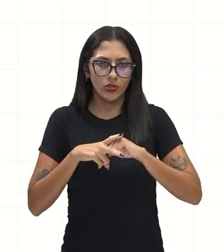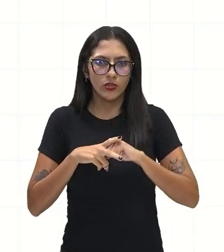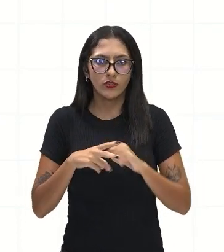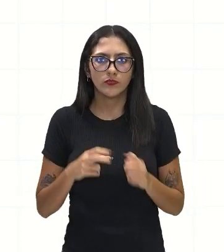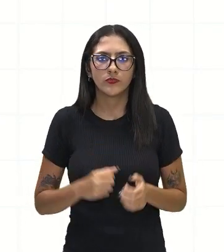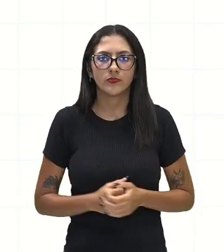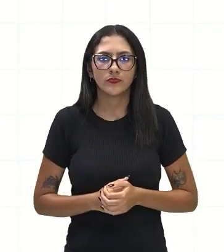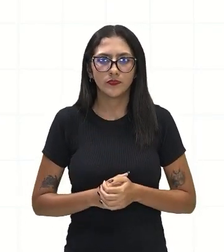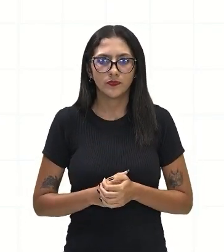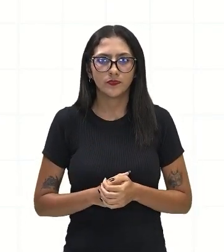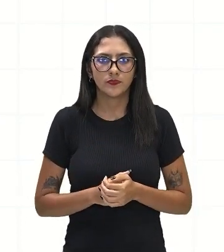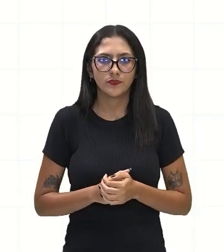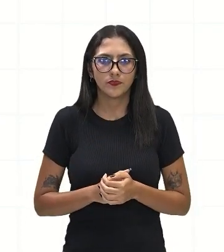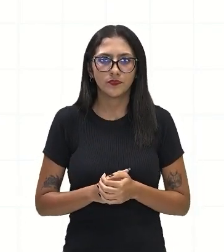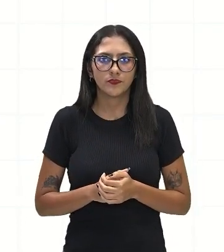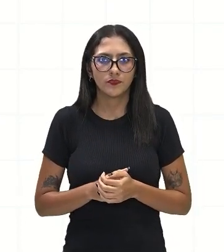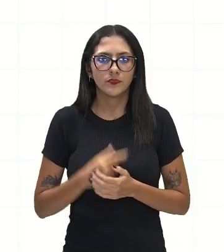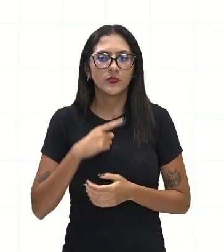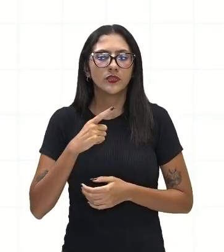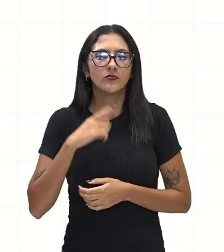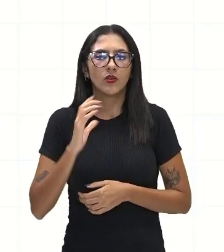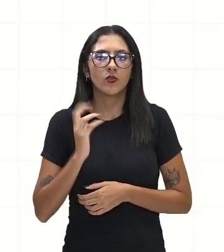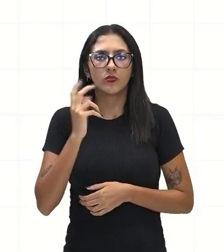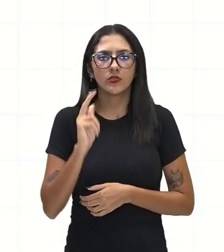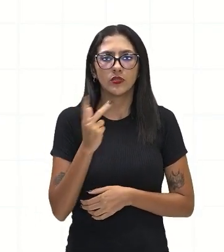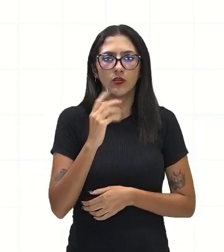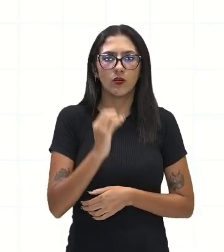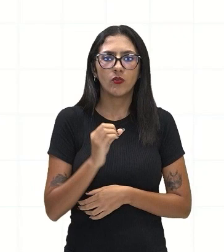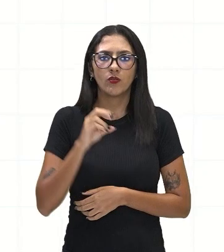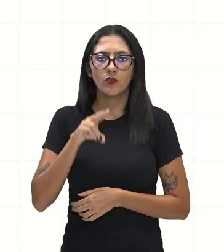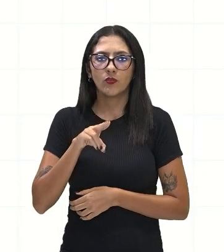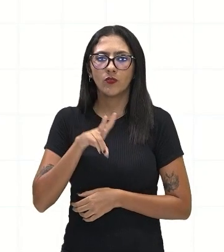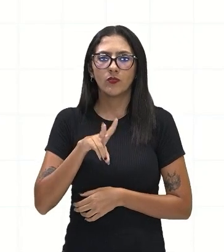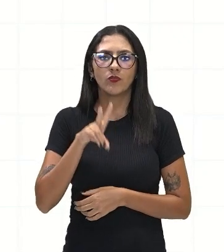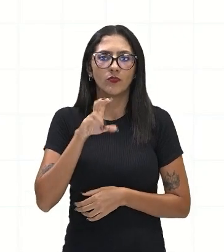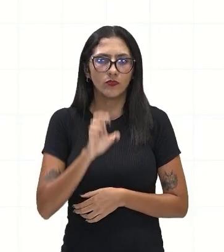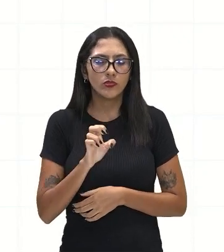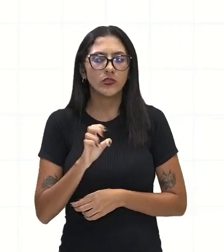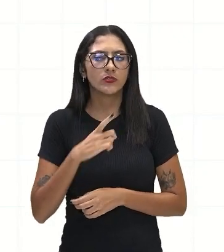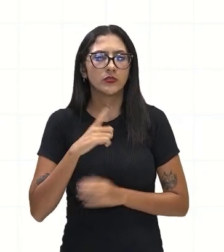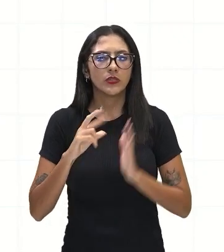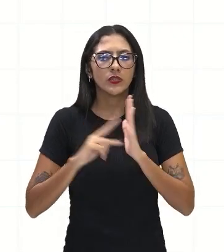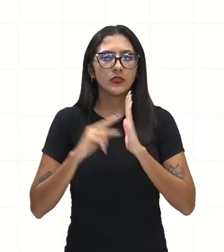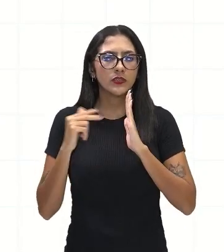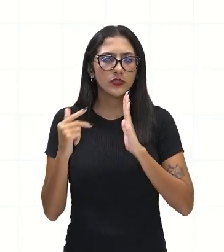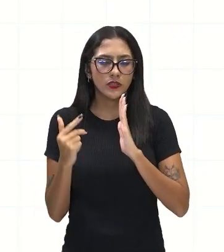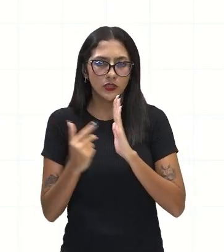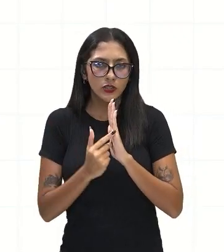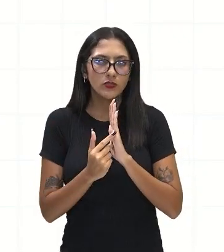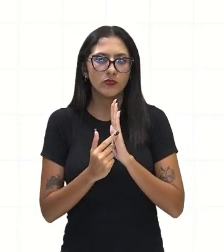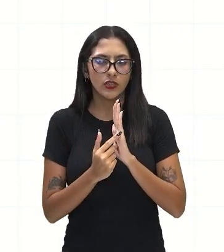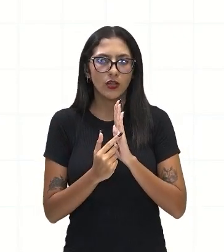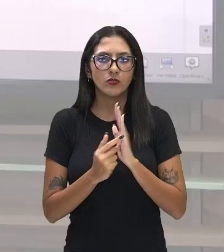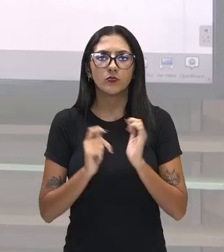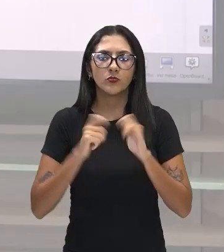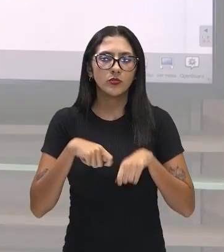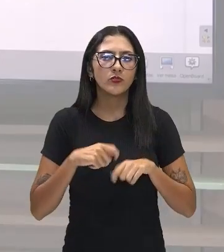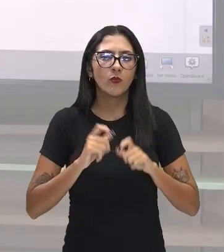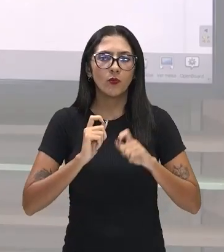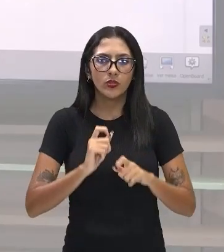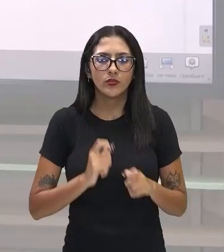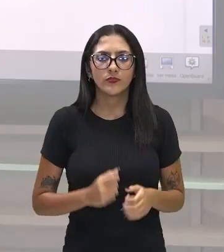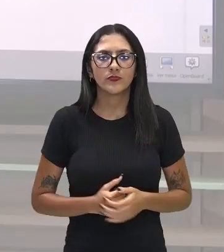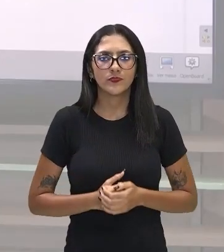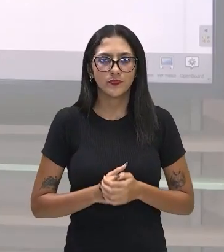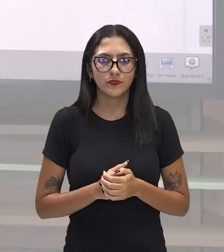Houve muita gente que lutou e morreu para conquistar esse direito ao voto, porque é do voto que ele está